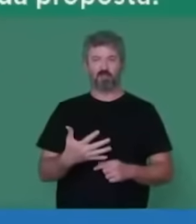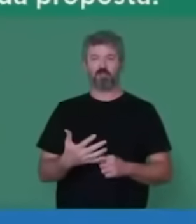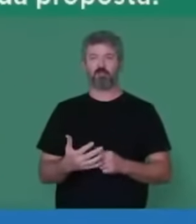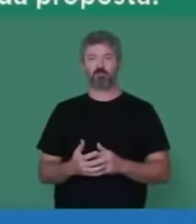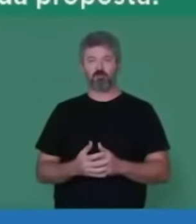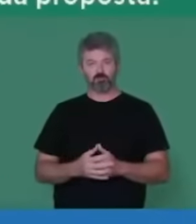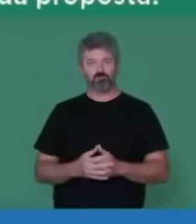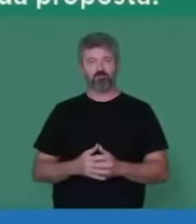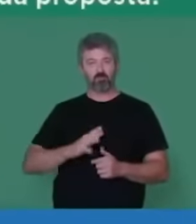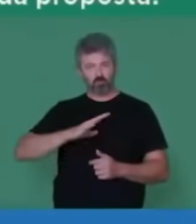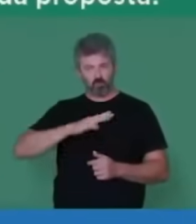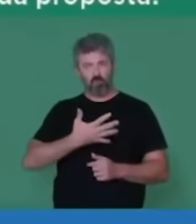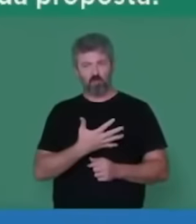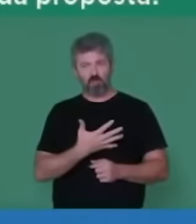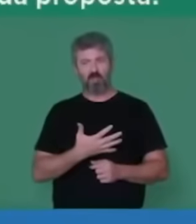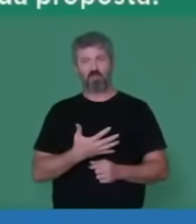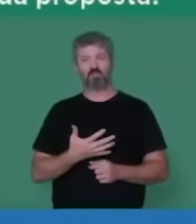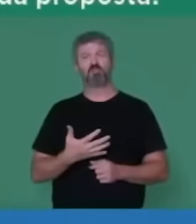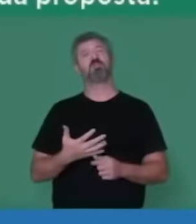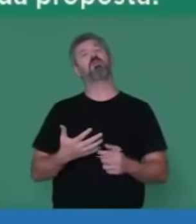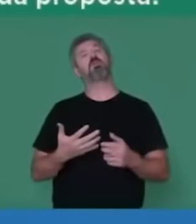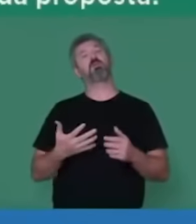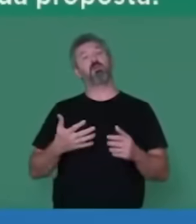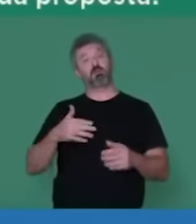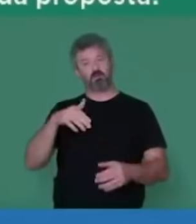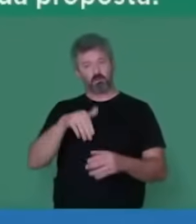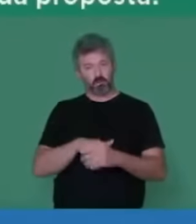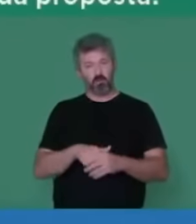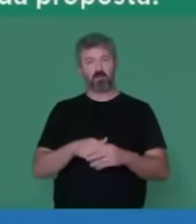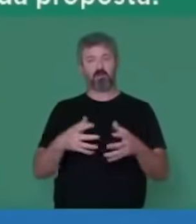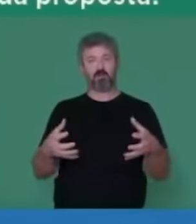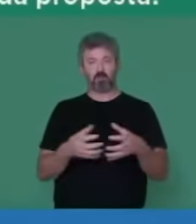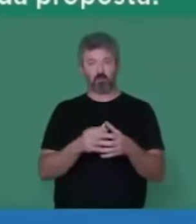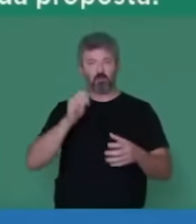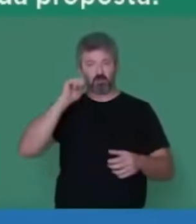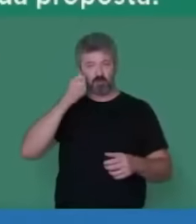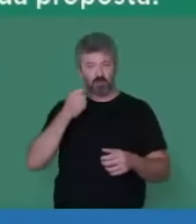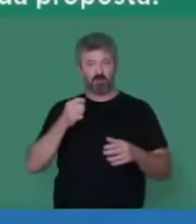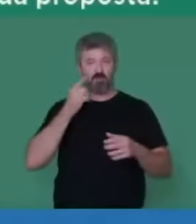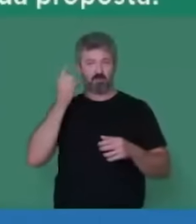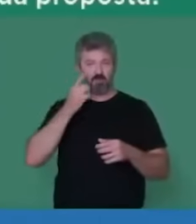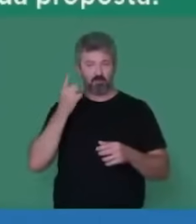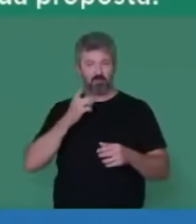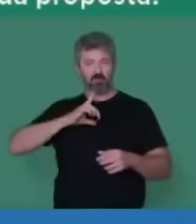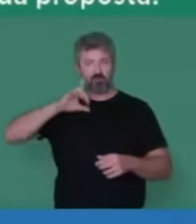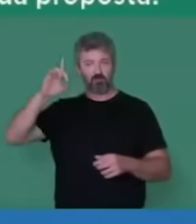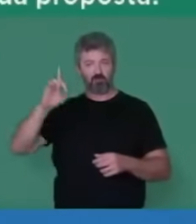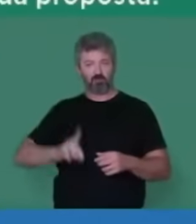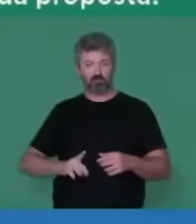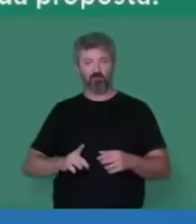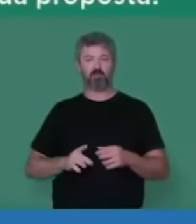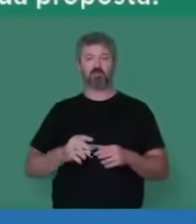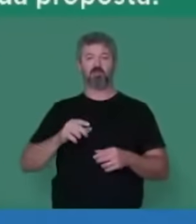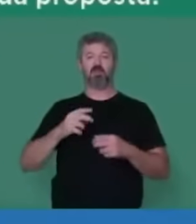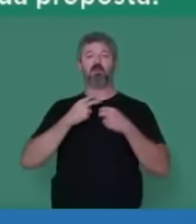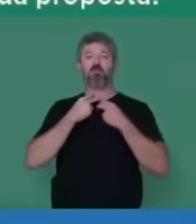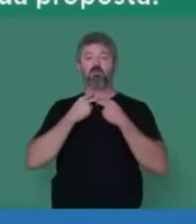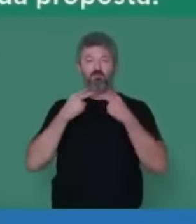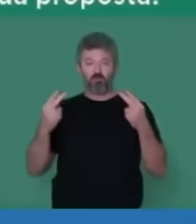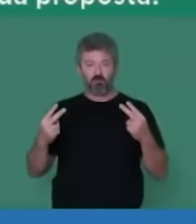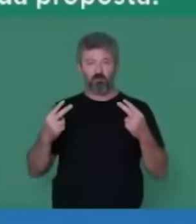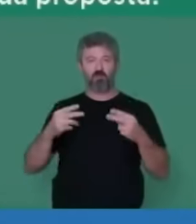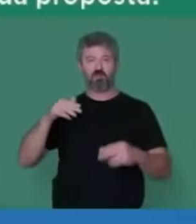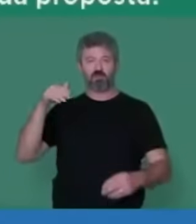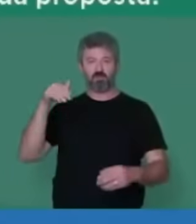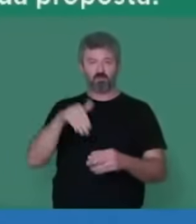de fazer com que valesse essa bancada negra, tendo direito a voz e